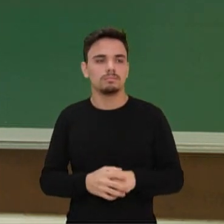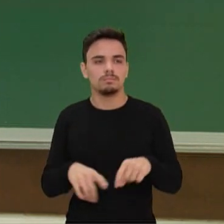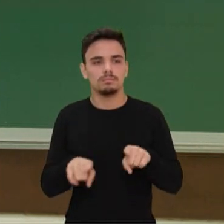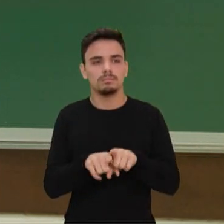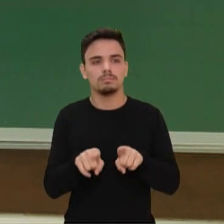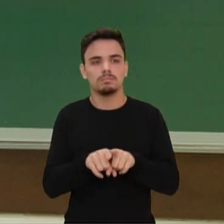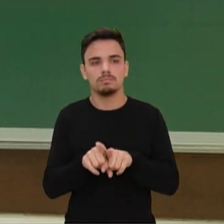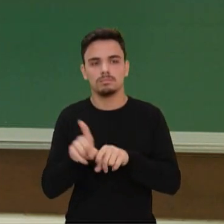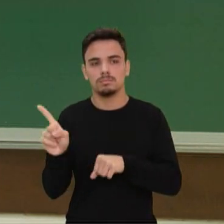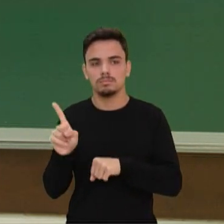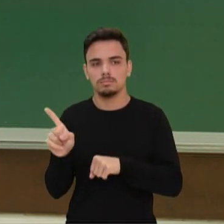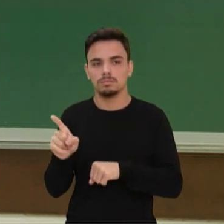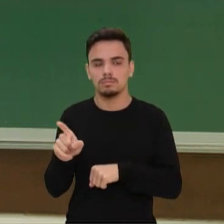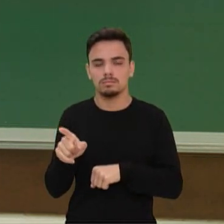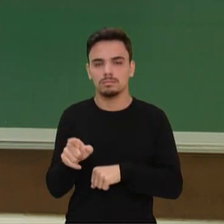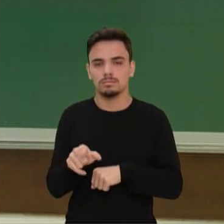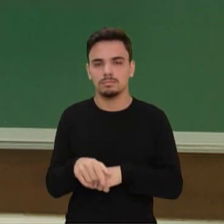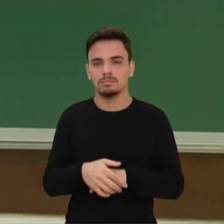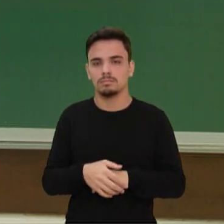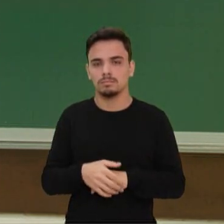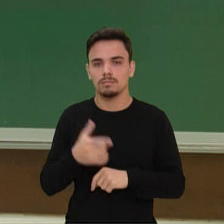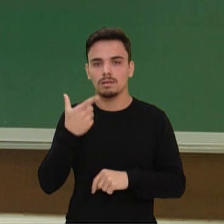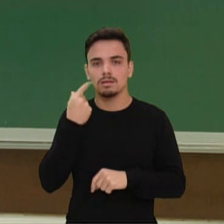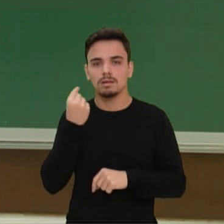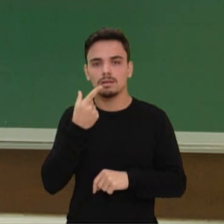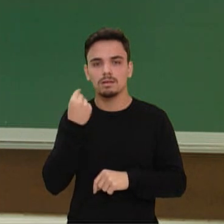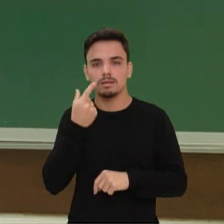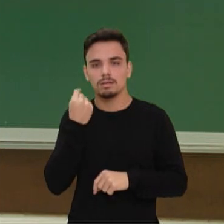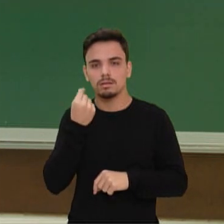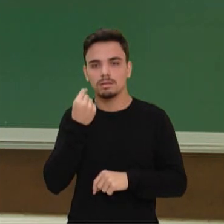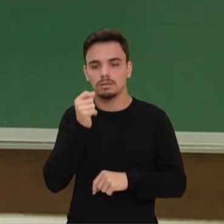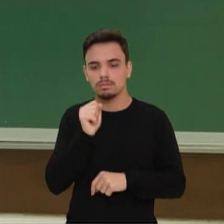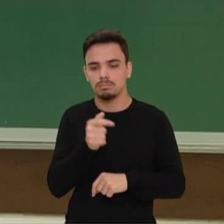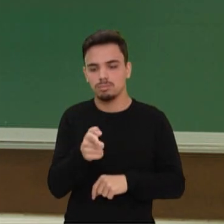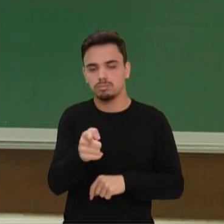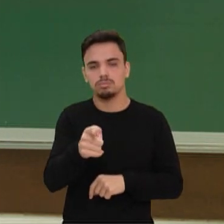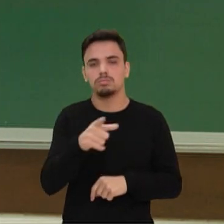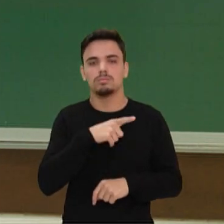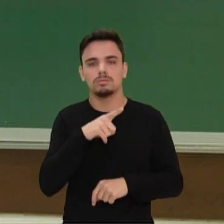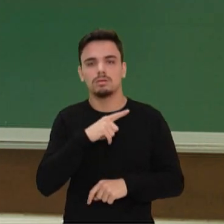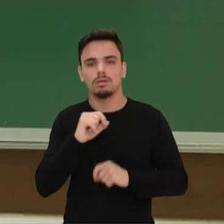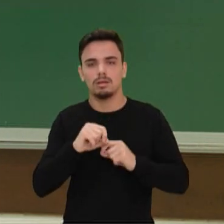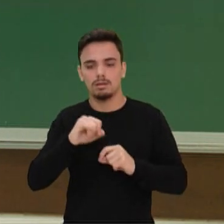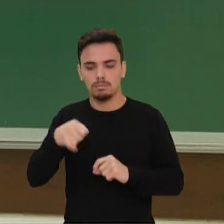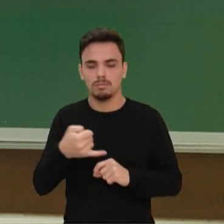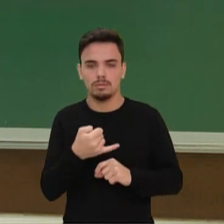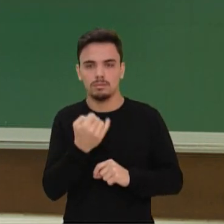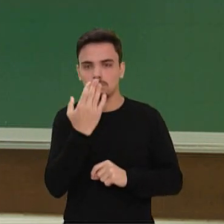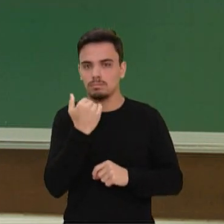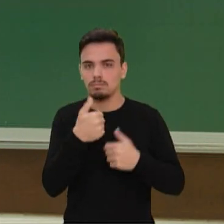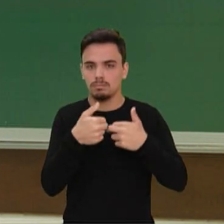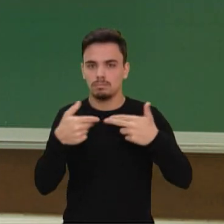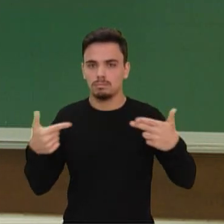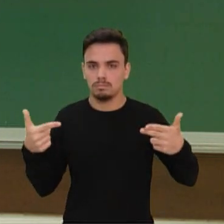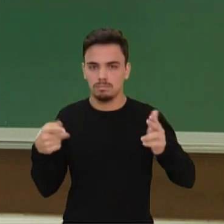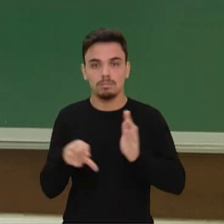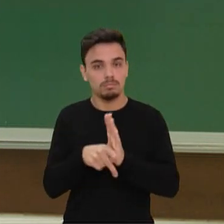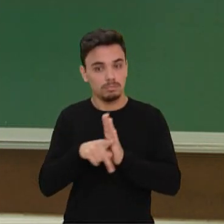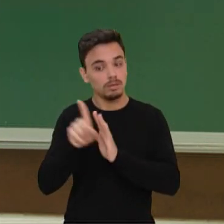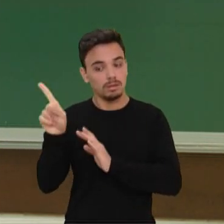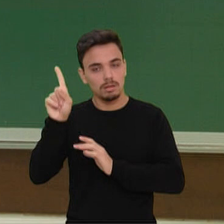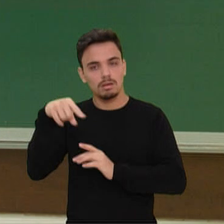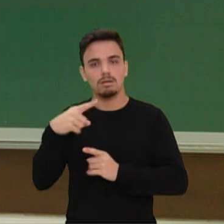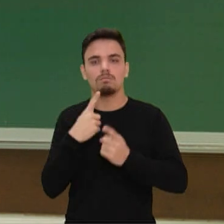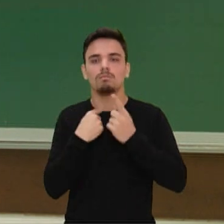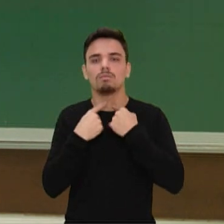O camundongo, ali, acho que é o hamster, né? O hamster se apropriando do seu alimento. Isso é vontade de poder. Vontade de